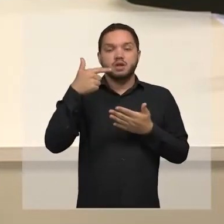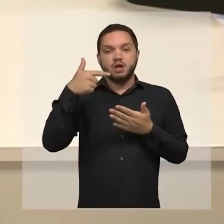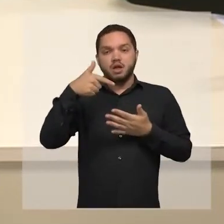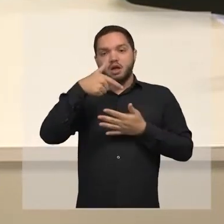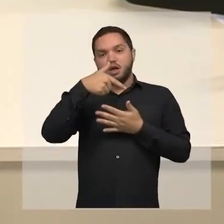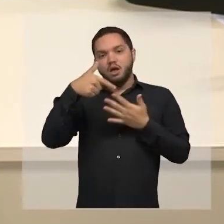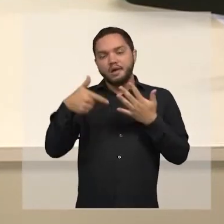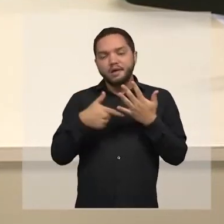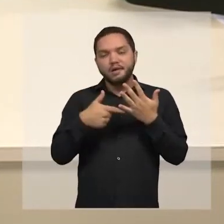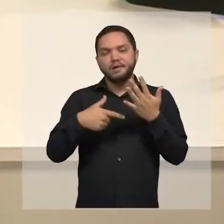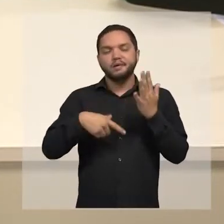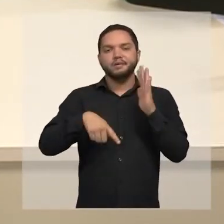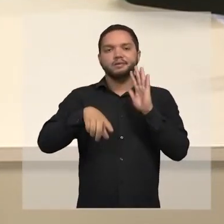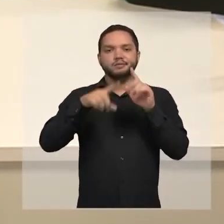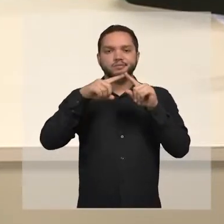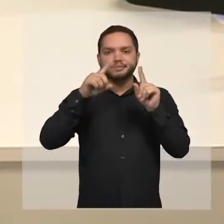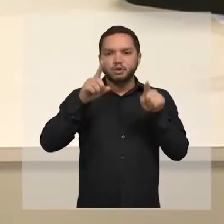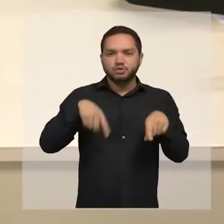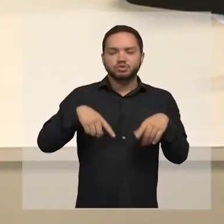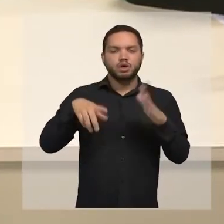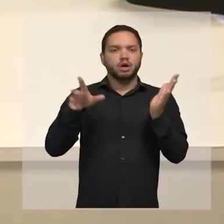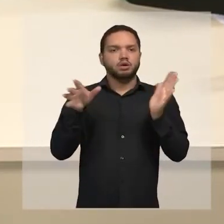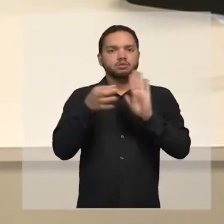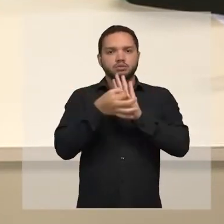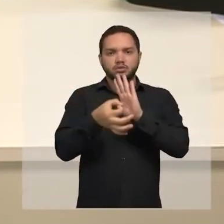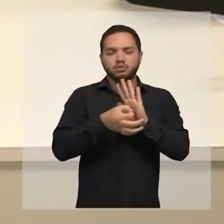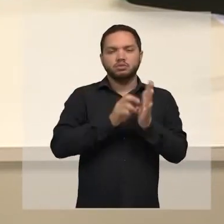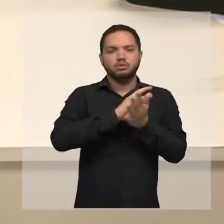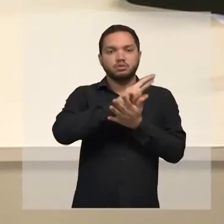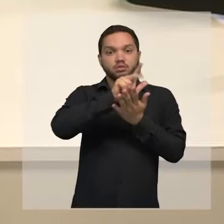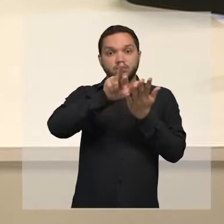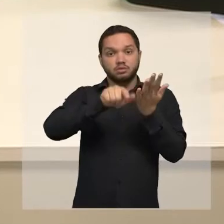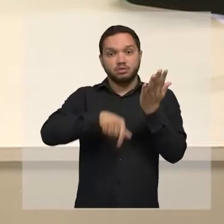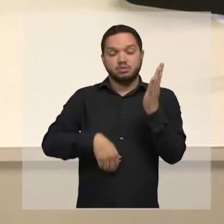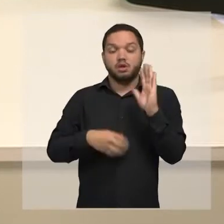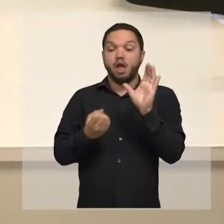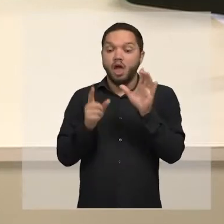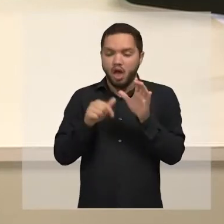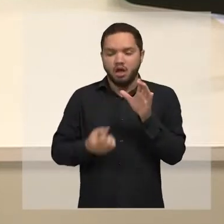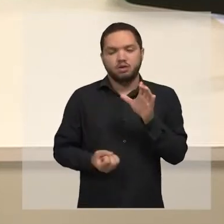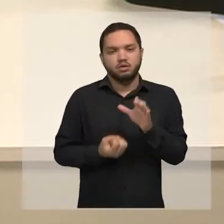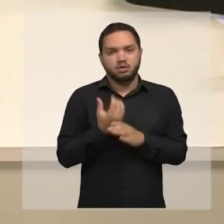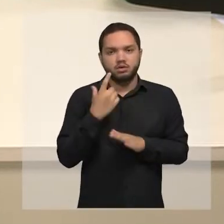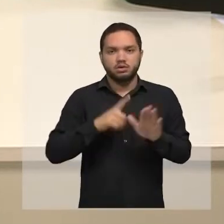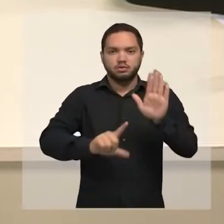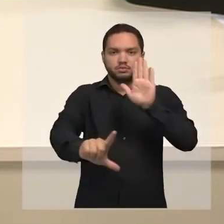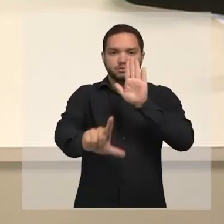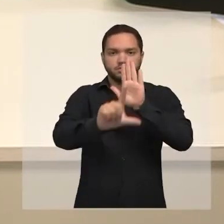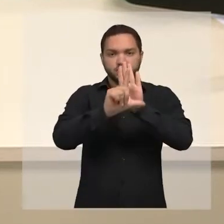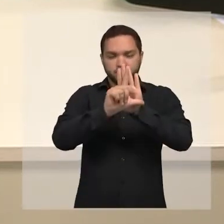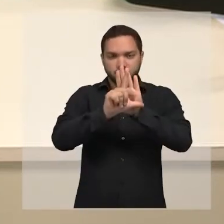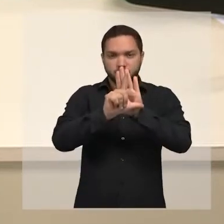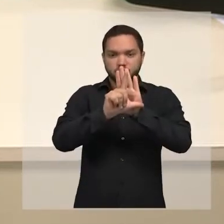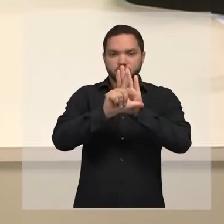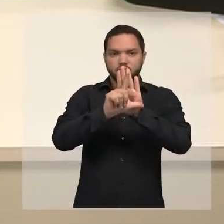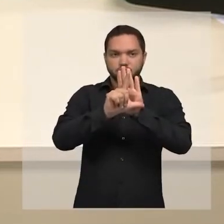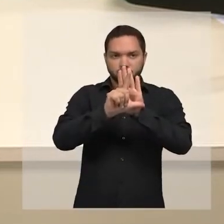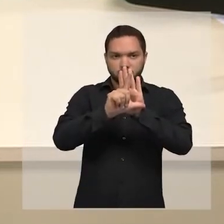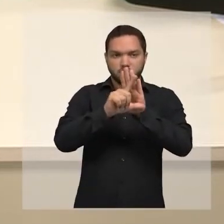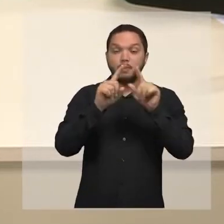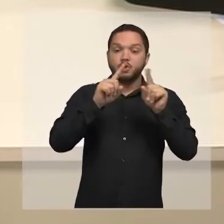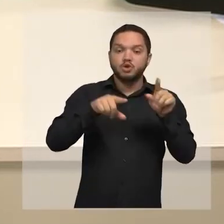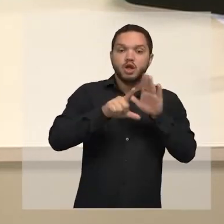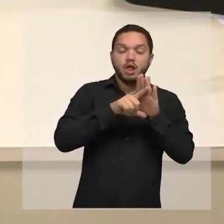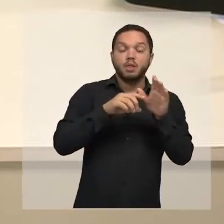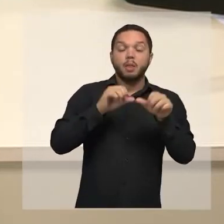Fortaleza que os instrumentos legislativos, as espécies legislativas, elas fazem a lei acontecer, né? A lei